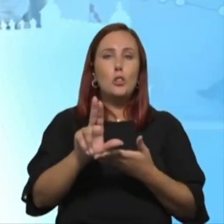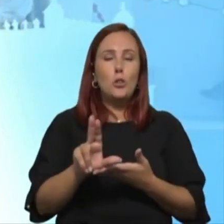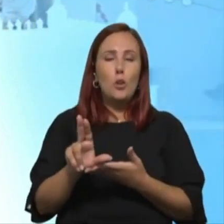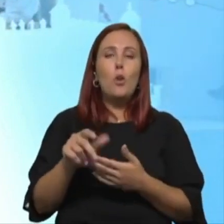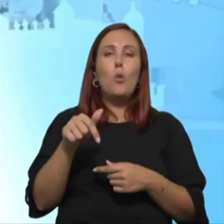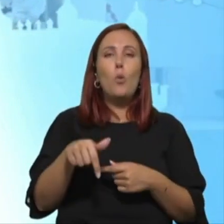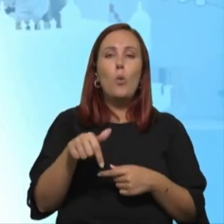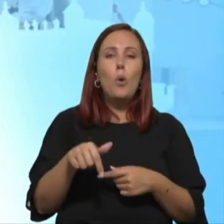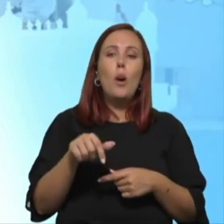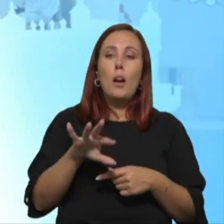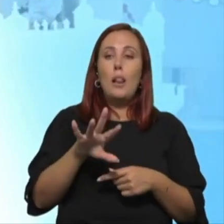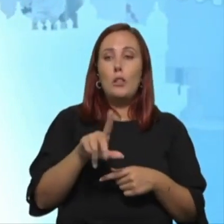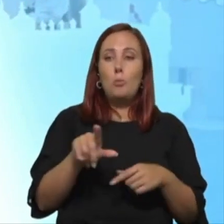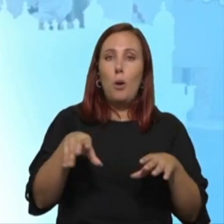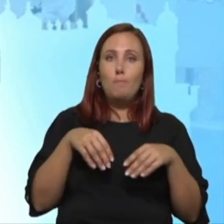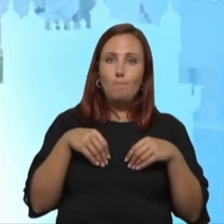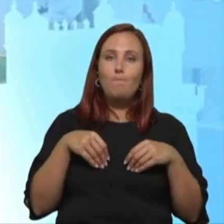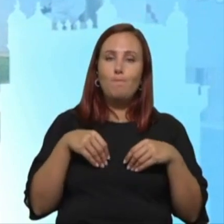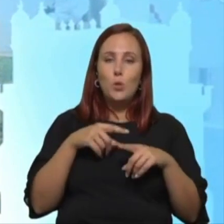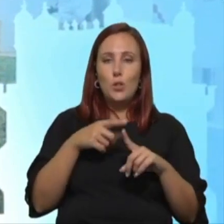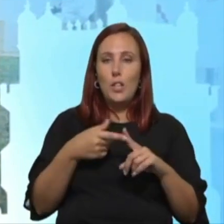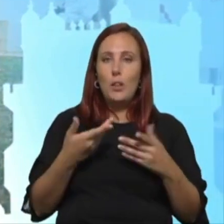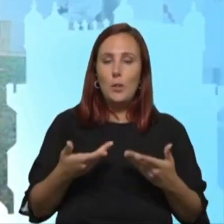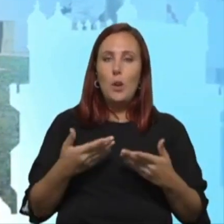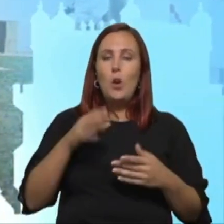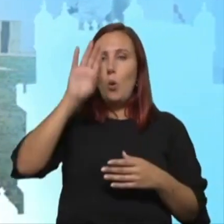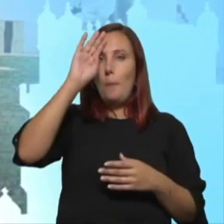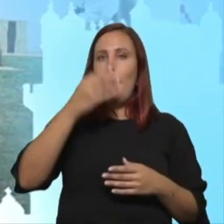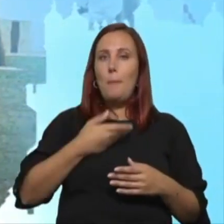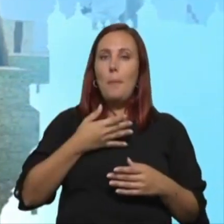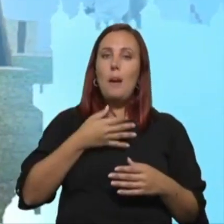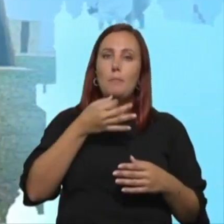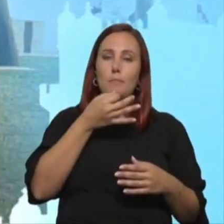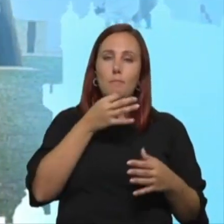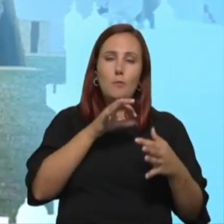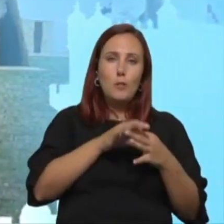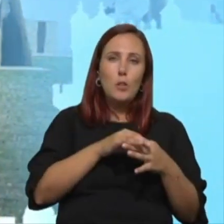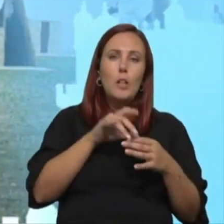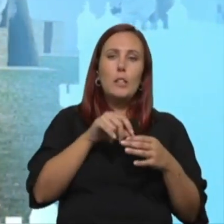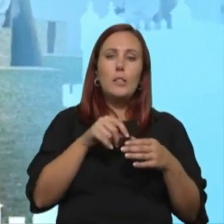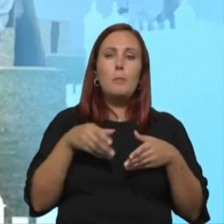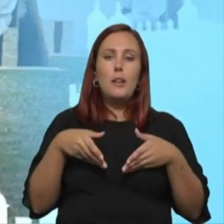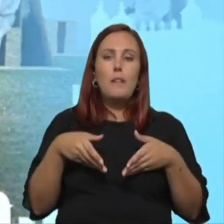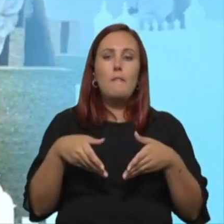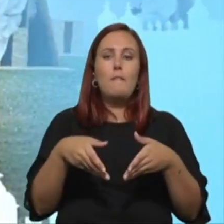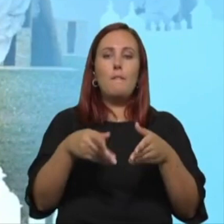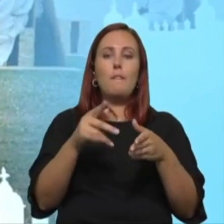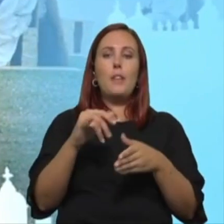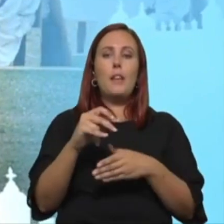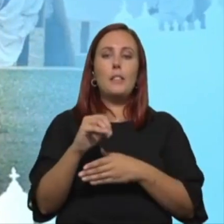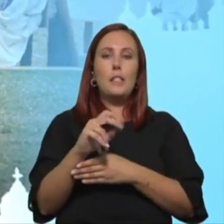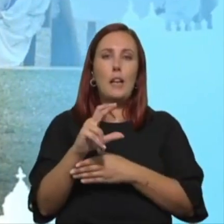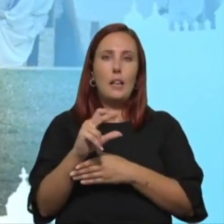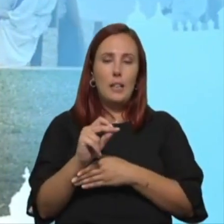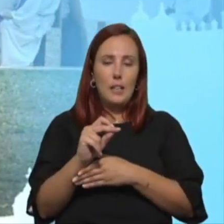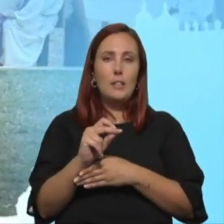ano Lisboa acolheu, o Papa Francisco tenha falado e a própria Via Sacra, organizada pelos jovens, tenha colocado numa das